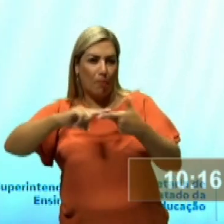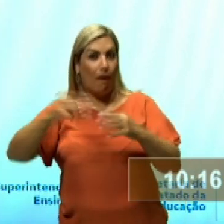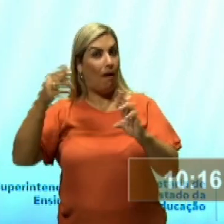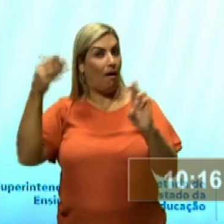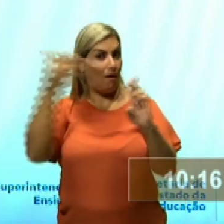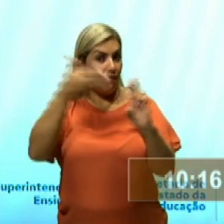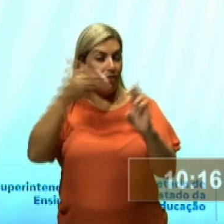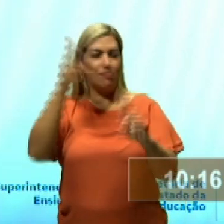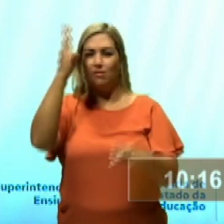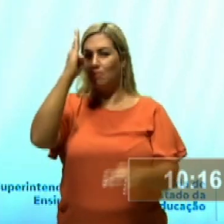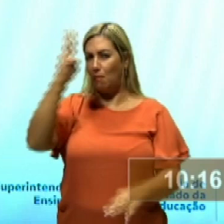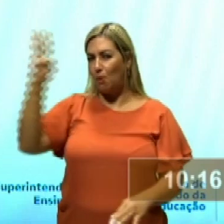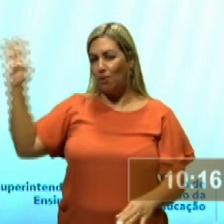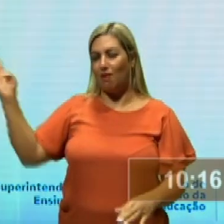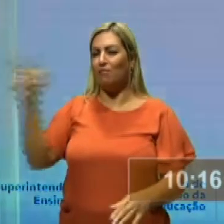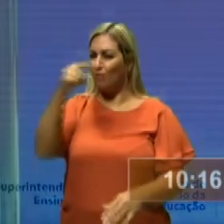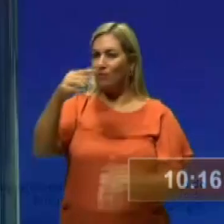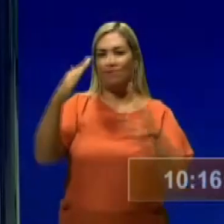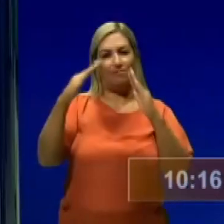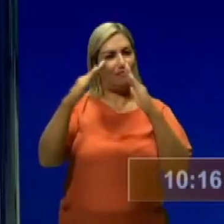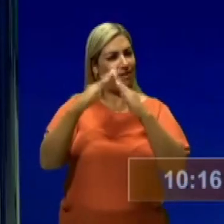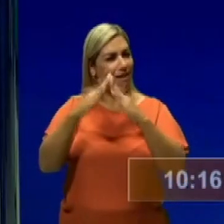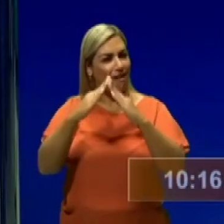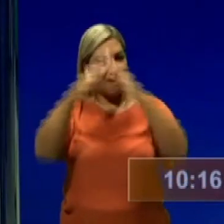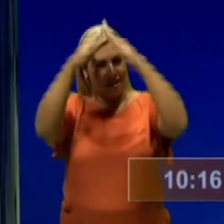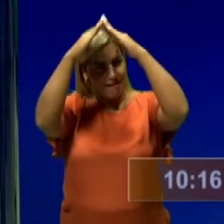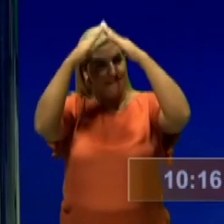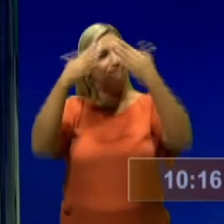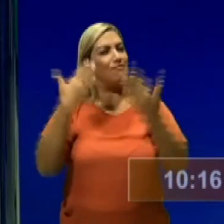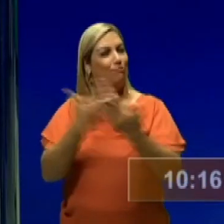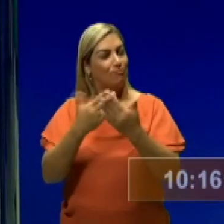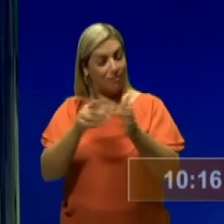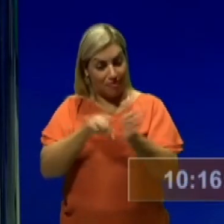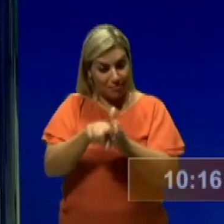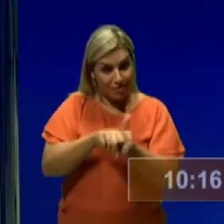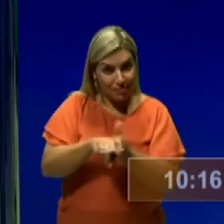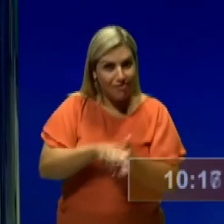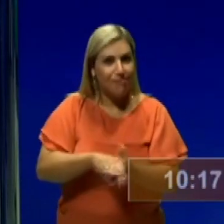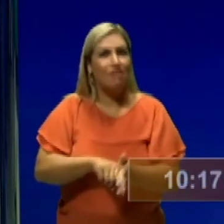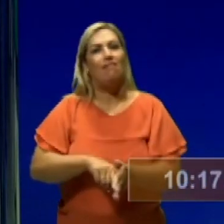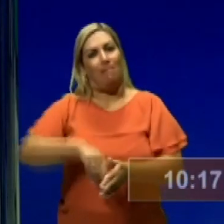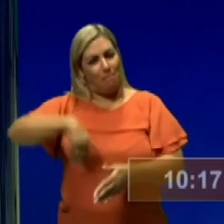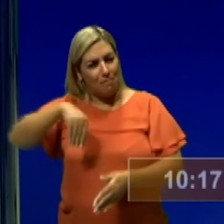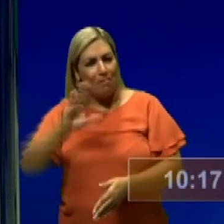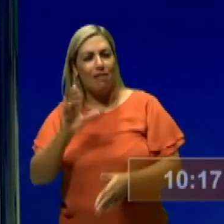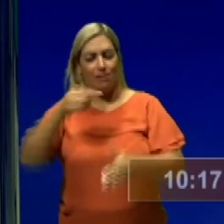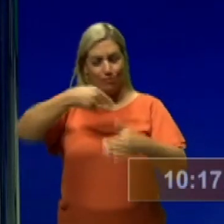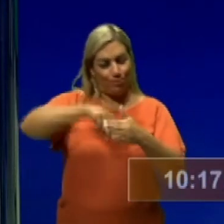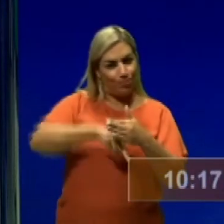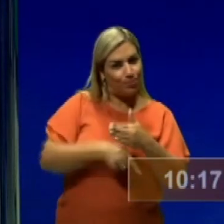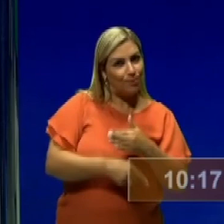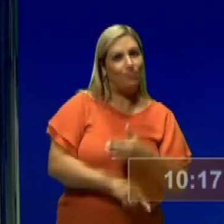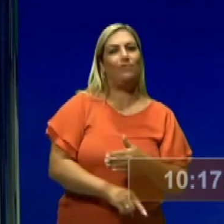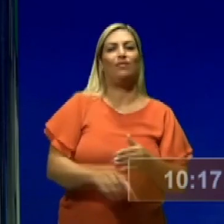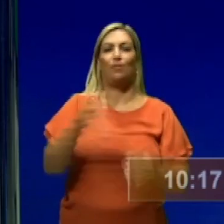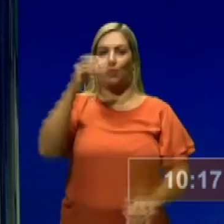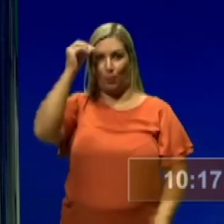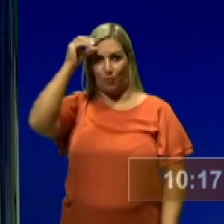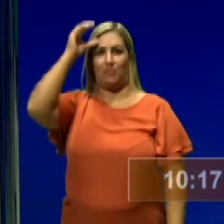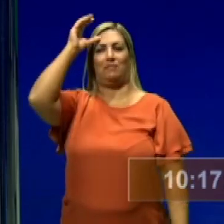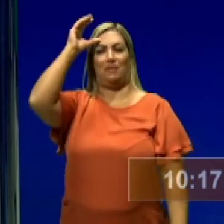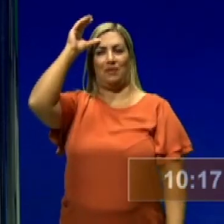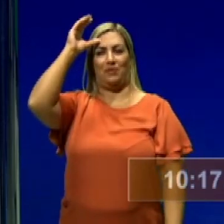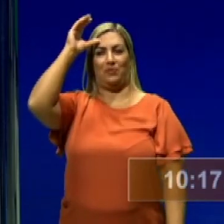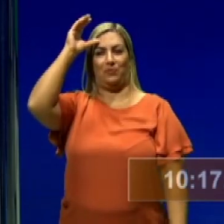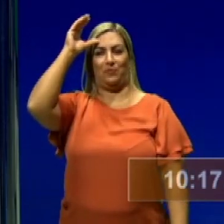as referências bibliográficas para você que tá em casa conseguir pesquisar mais e se aprofundar neste conhecimento